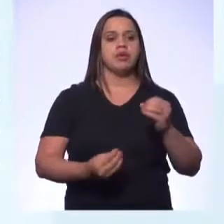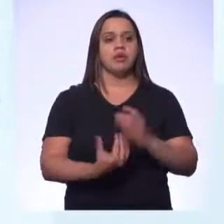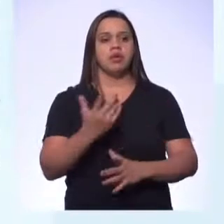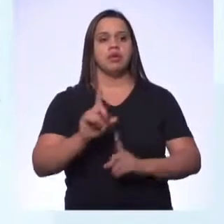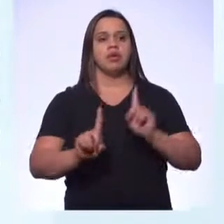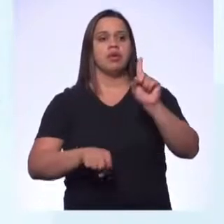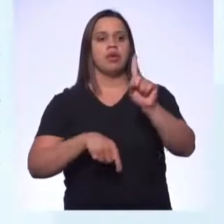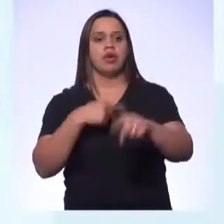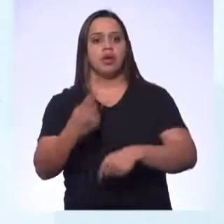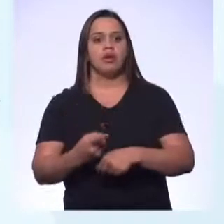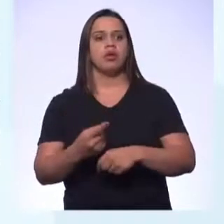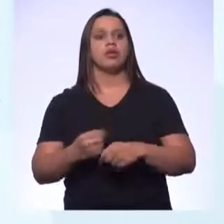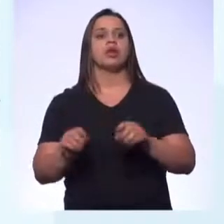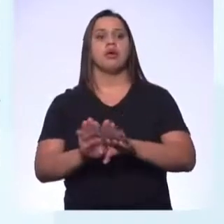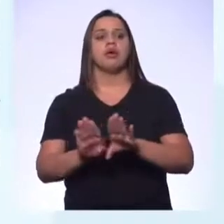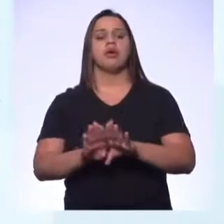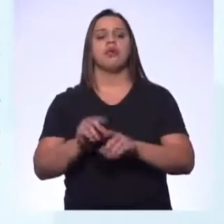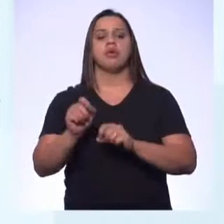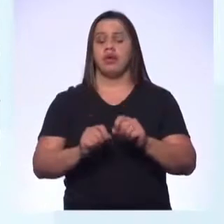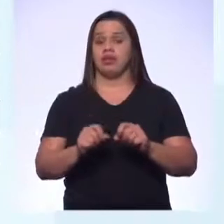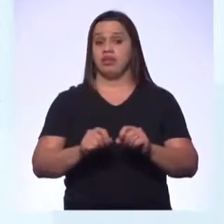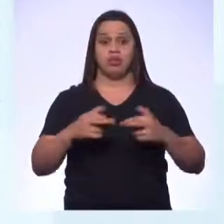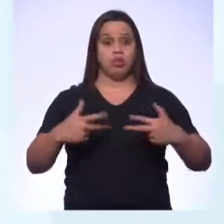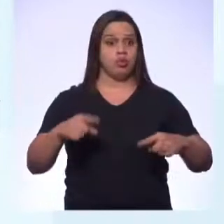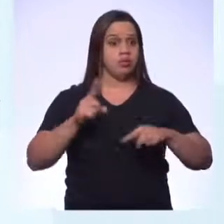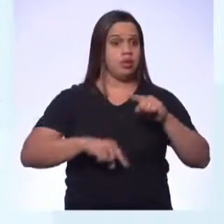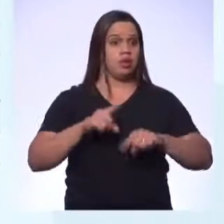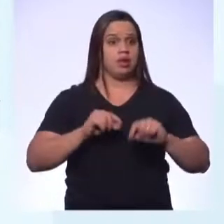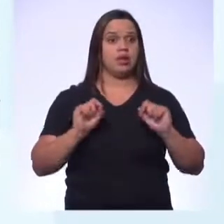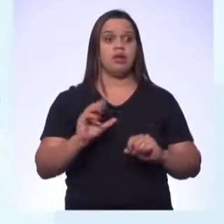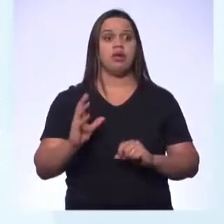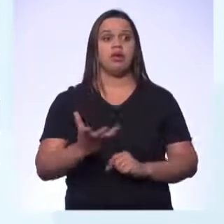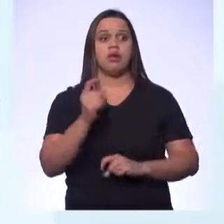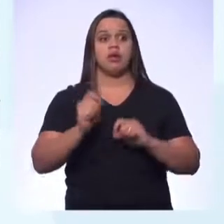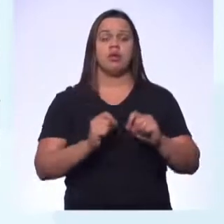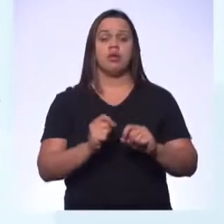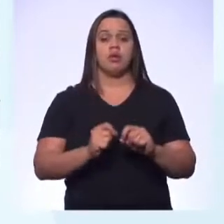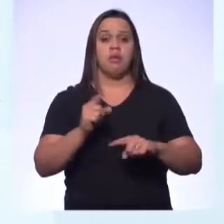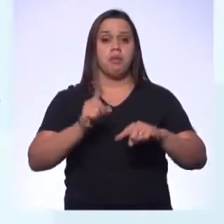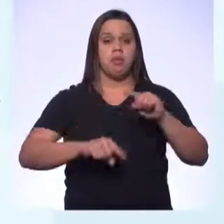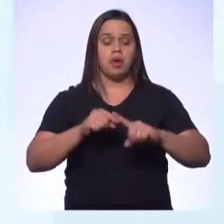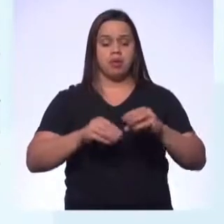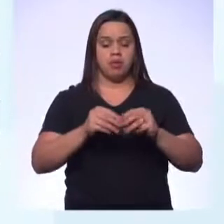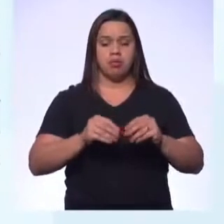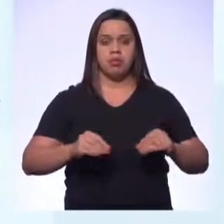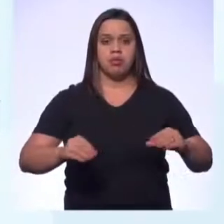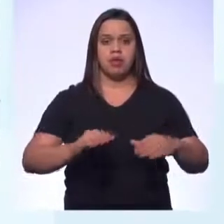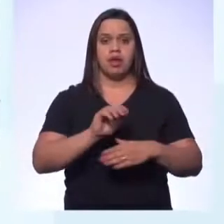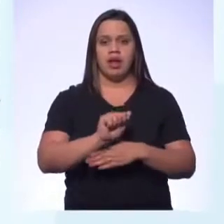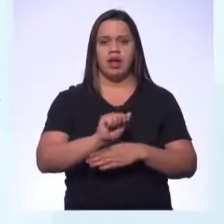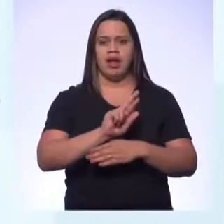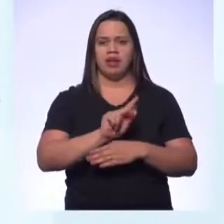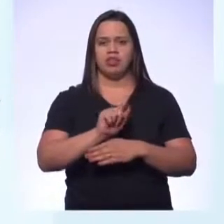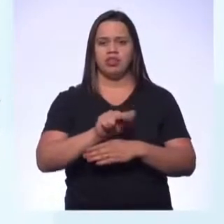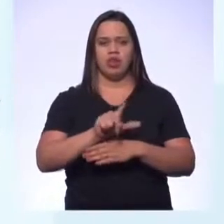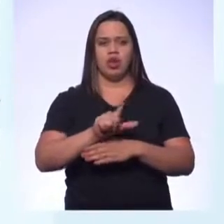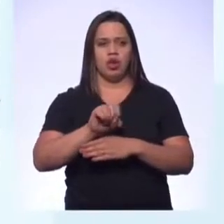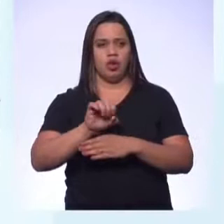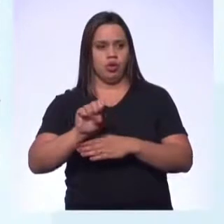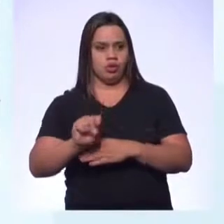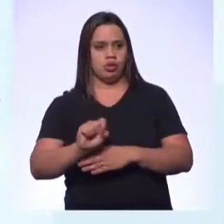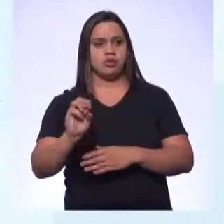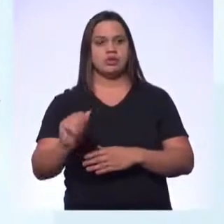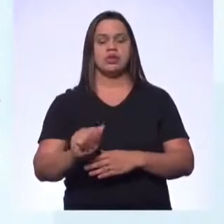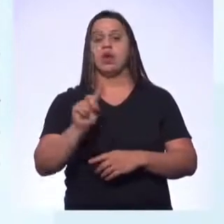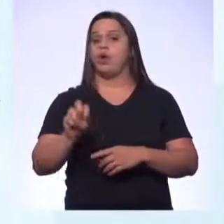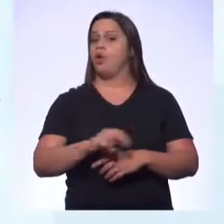outras sedimentares. Essa modalidade material pode ser considerada como detrítica, que é arenosa e argilosa,